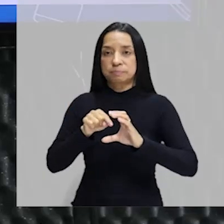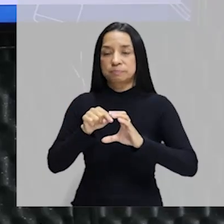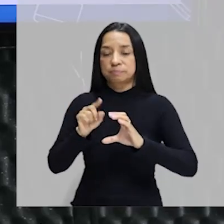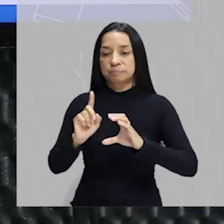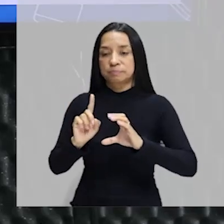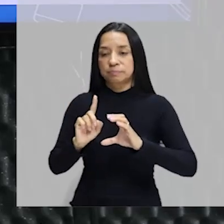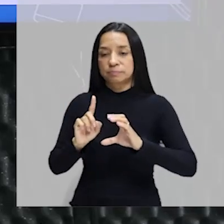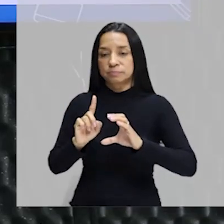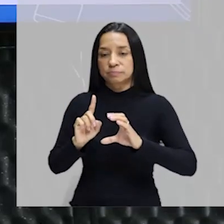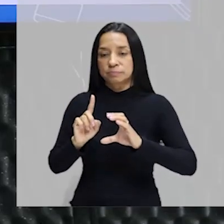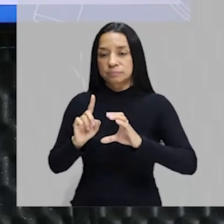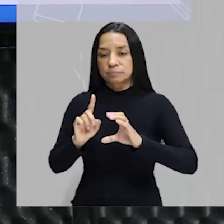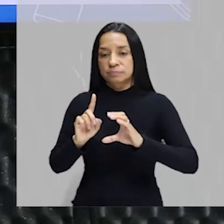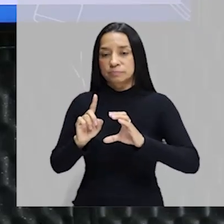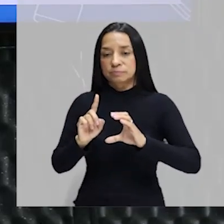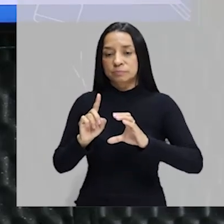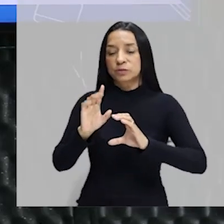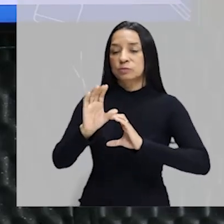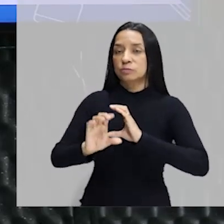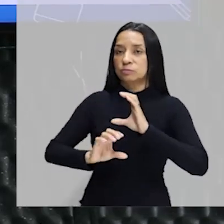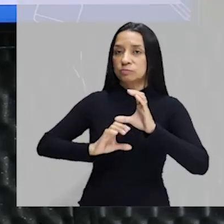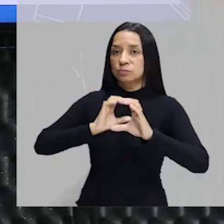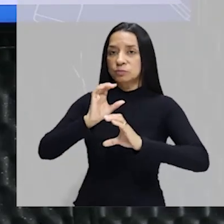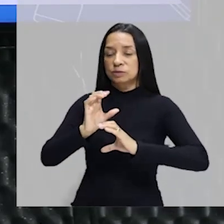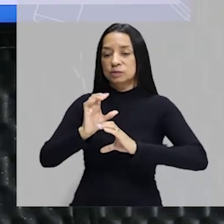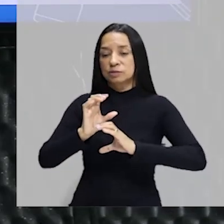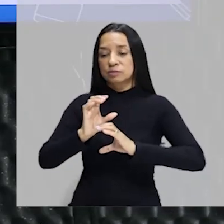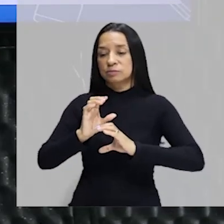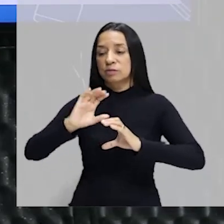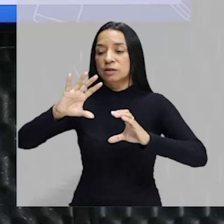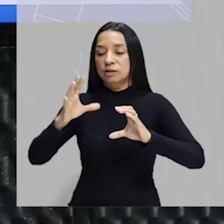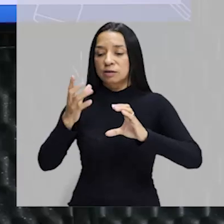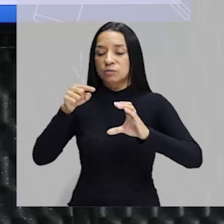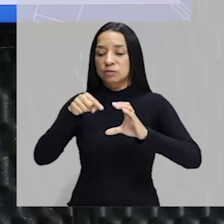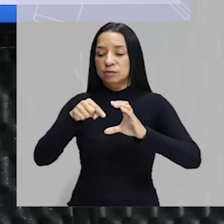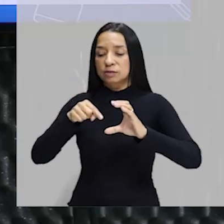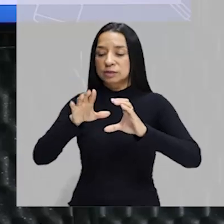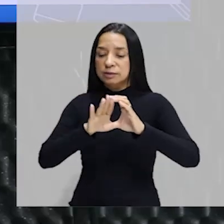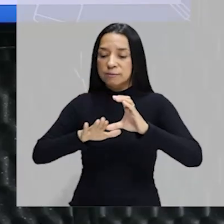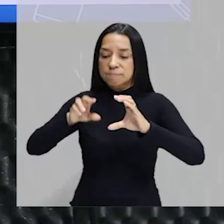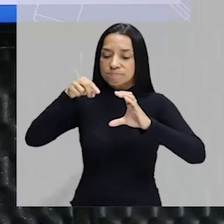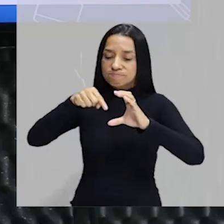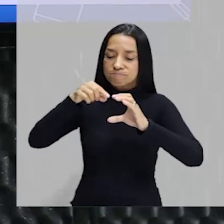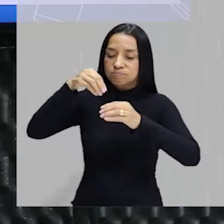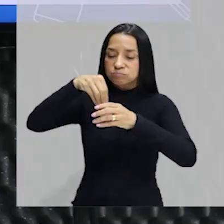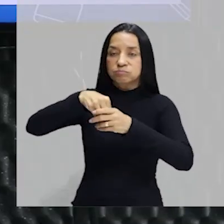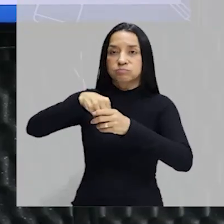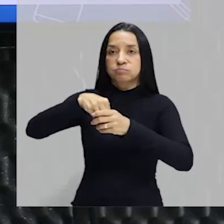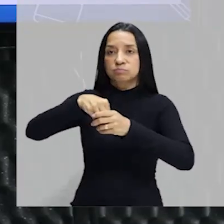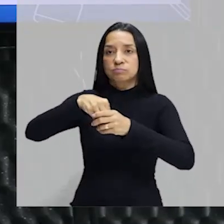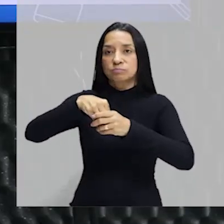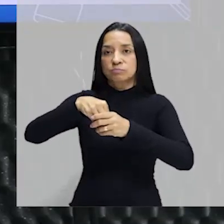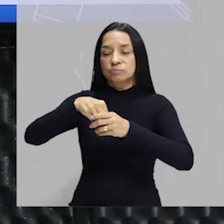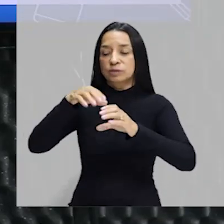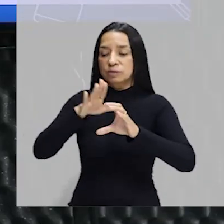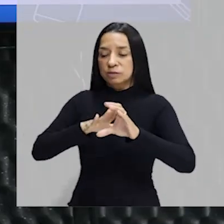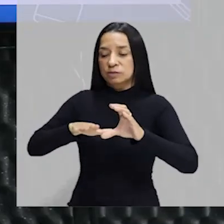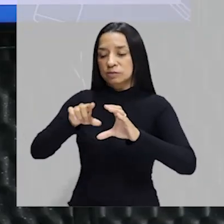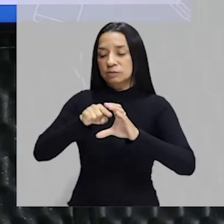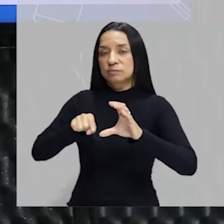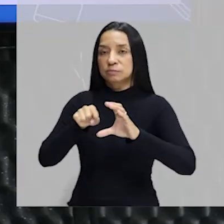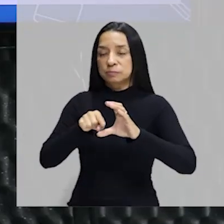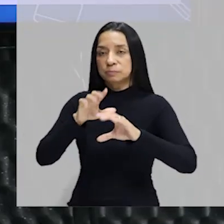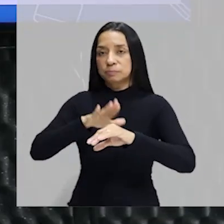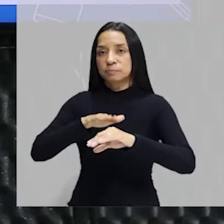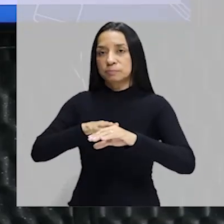tá? O ciclo de Krebs acontece no espaço de dentro da mitocôndria. No espaço. Esse espaço é chamado